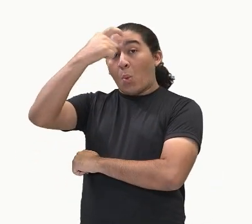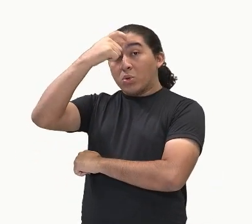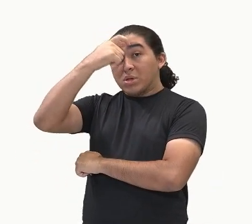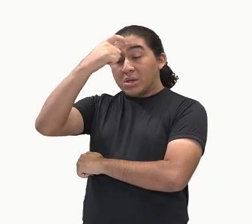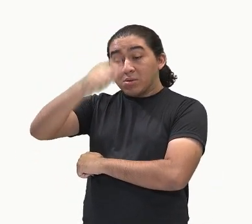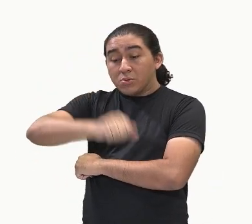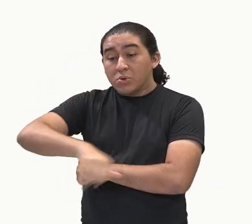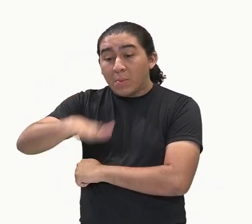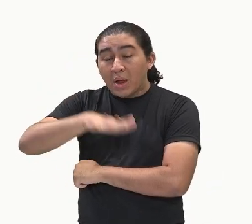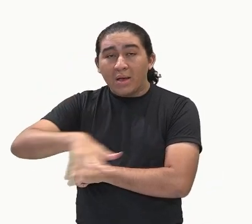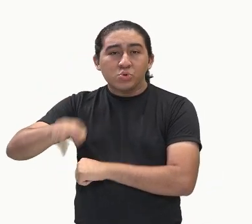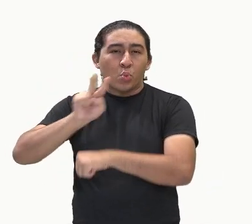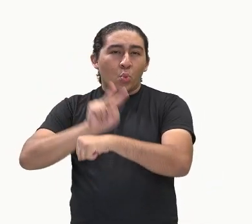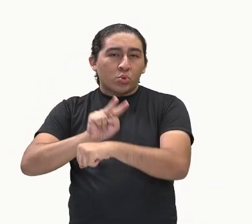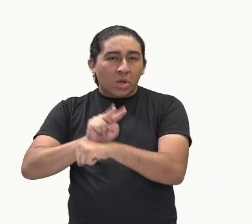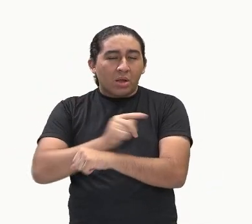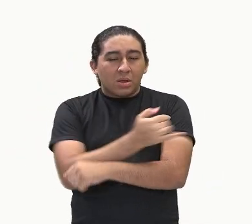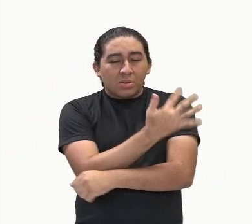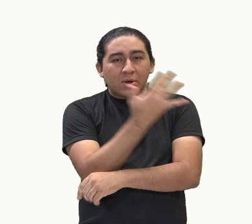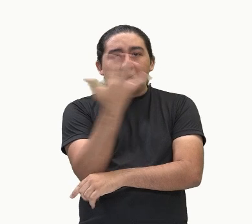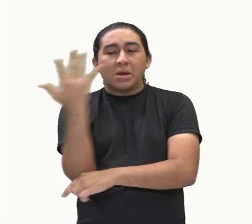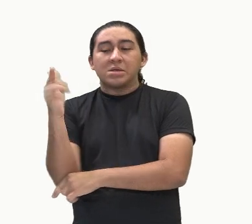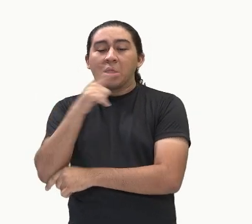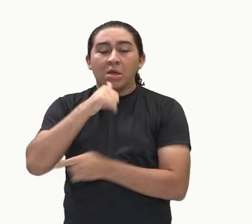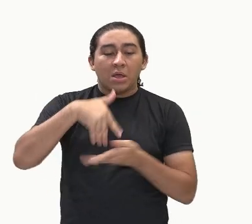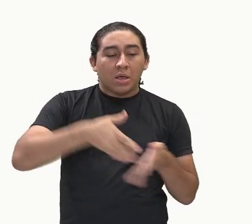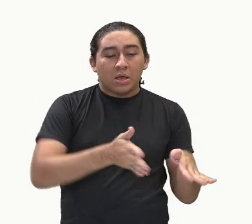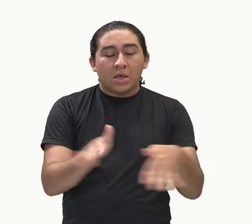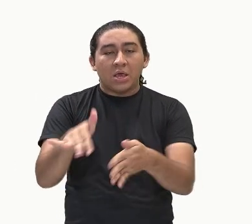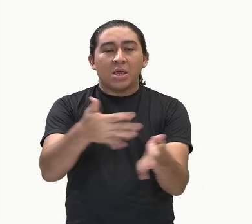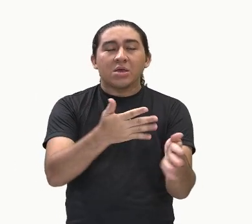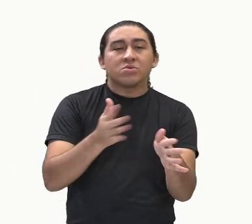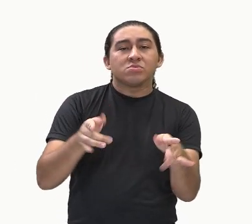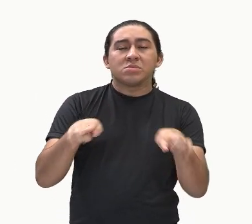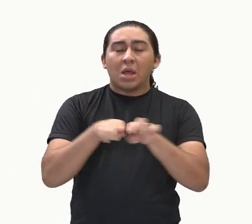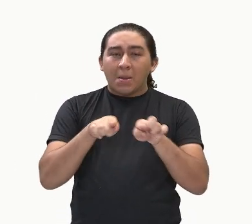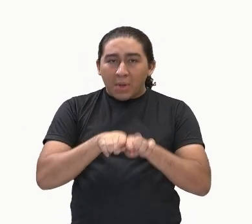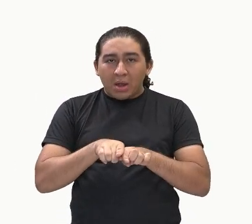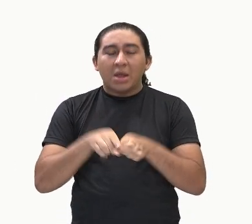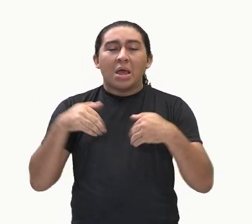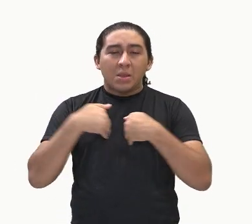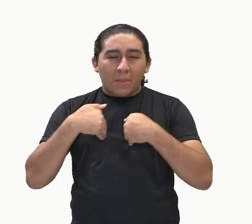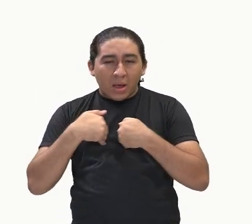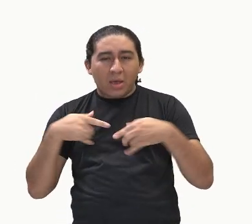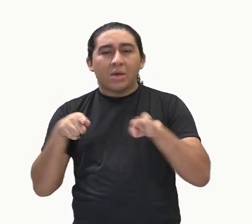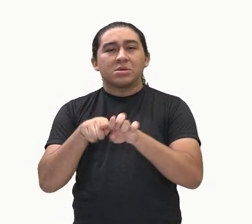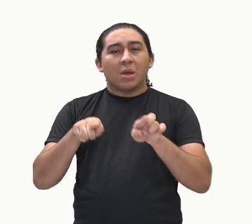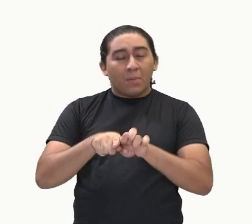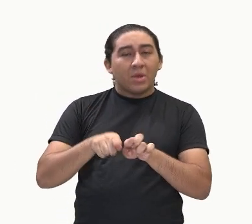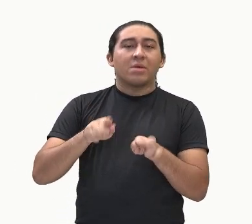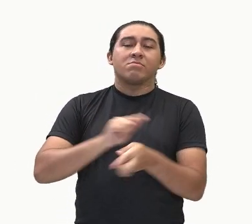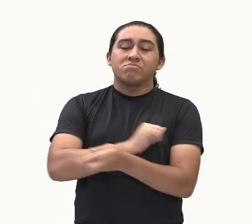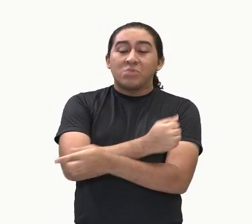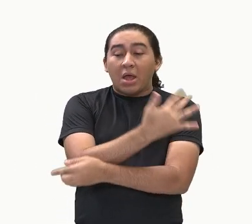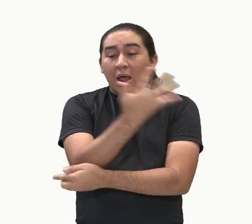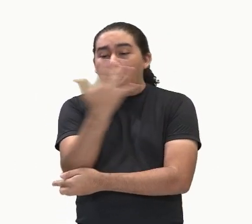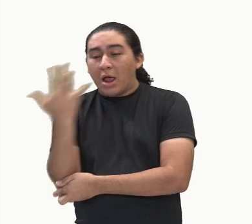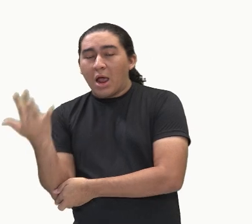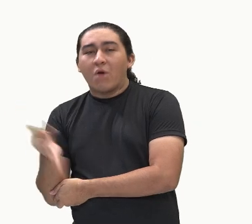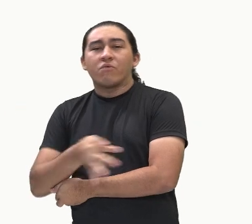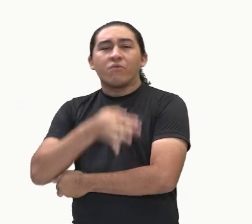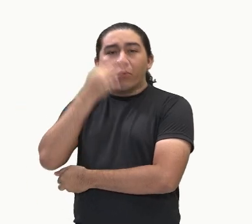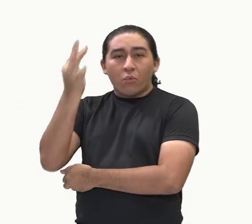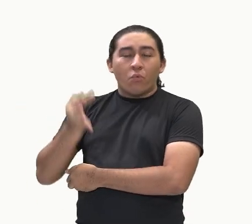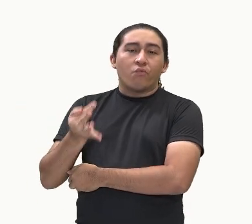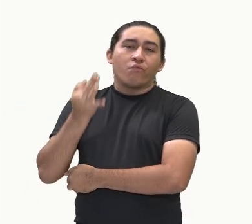cuidado com a natureza, com os rios, animais, nossa fauna e flora que nos alimentam e nos dá